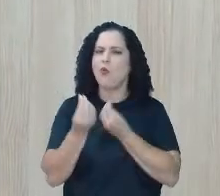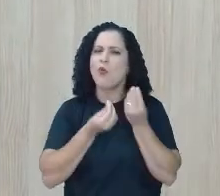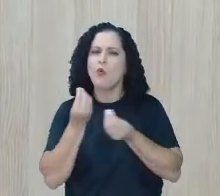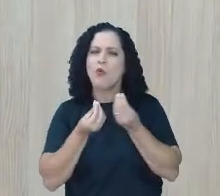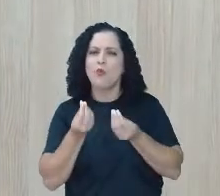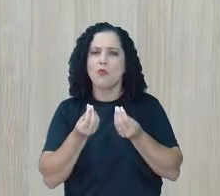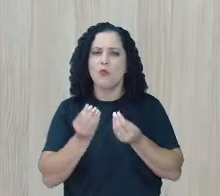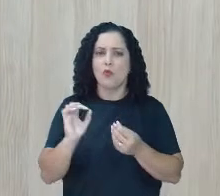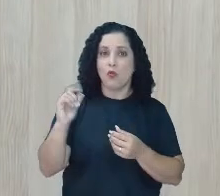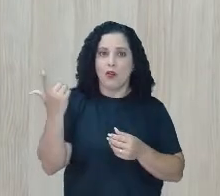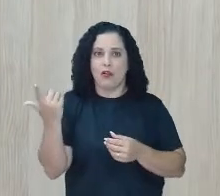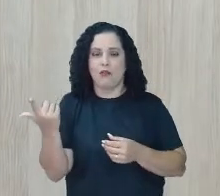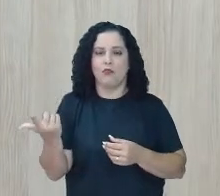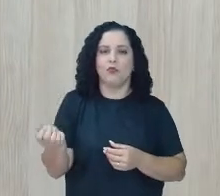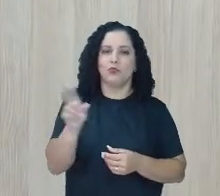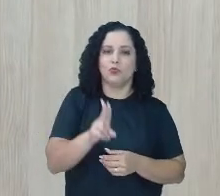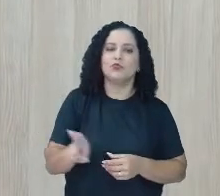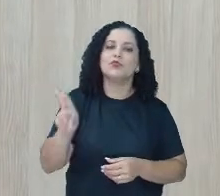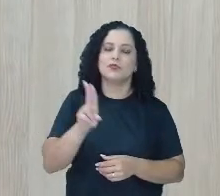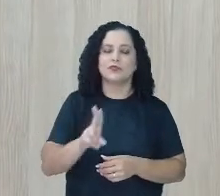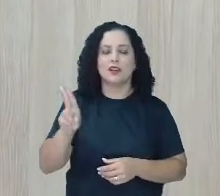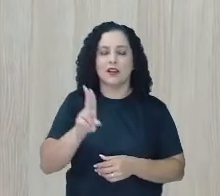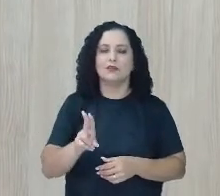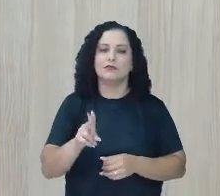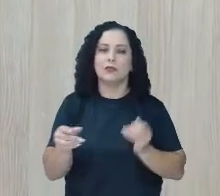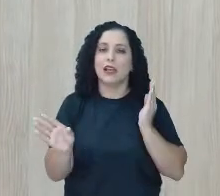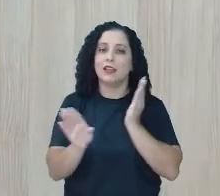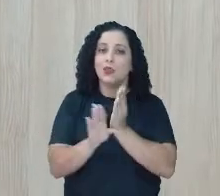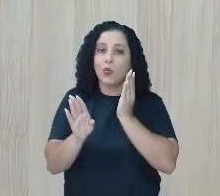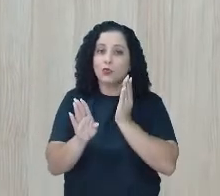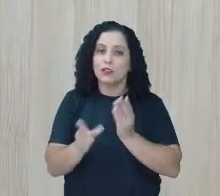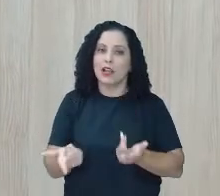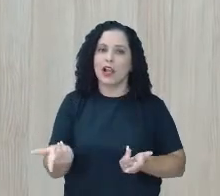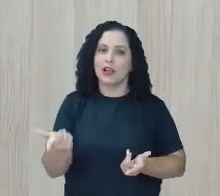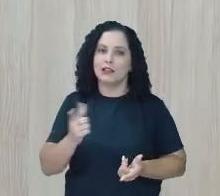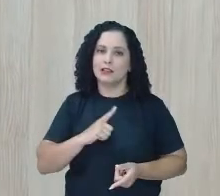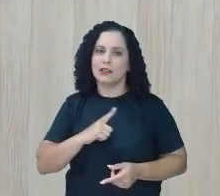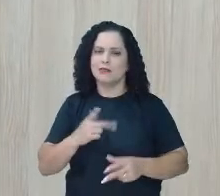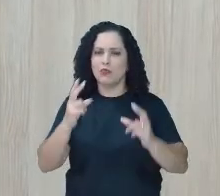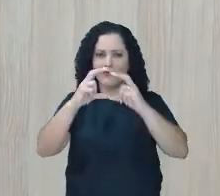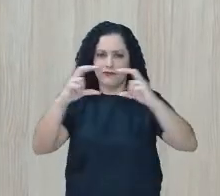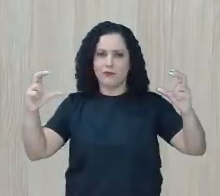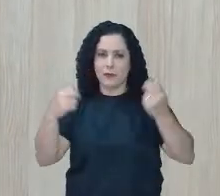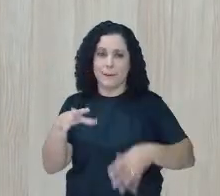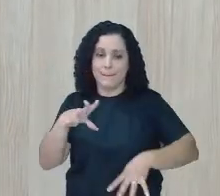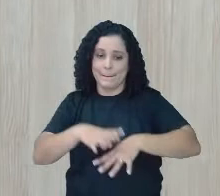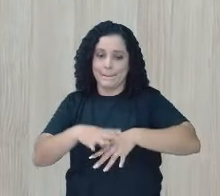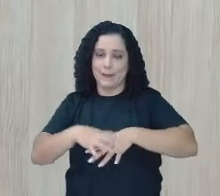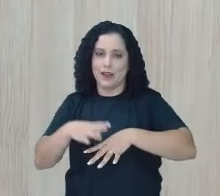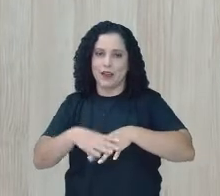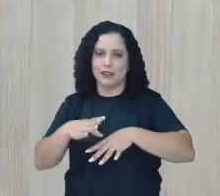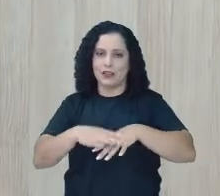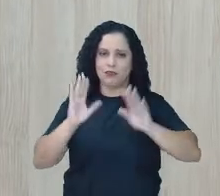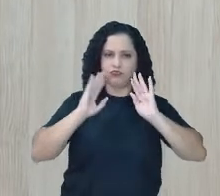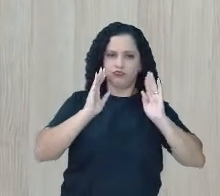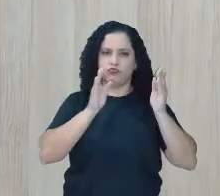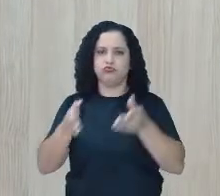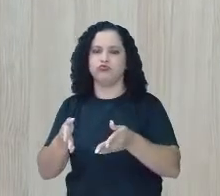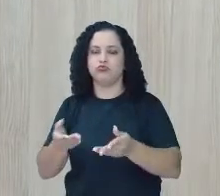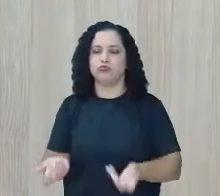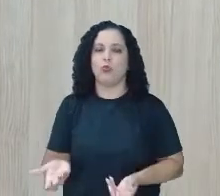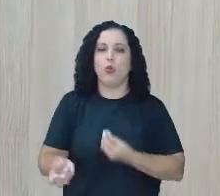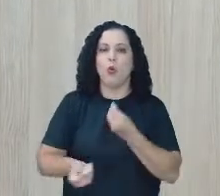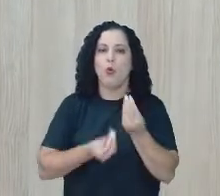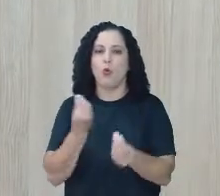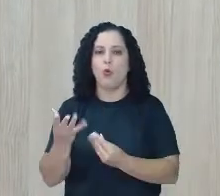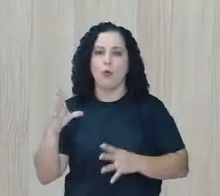forma lógica que a gente utilizou para conseguir achar uma fórmula matemática mesmo que representasse a maneira de calcular